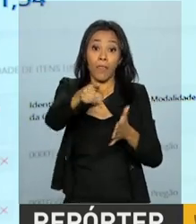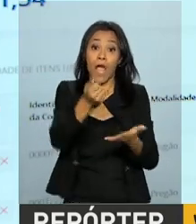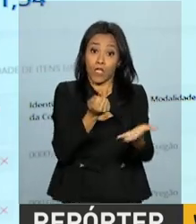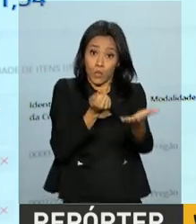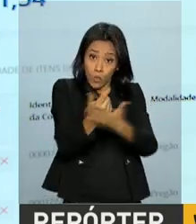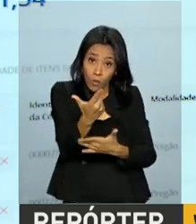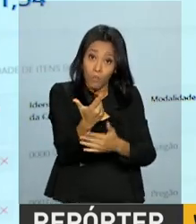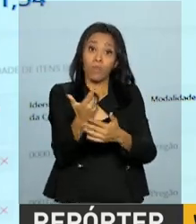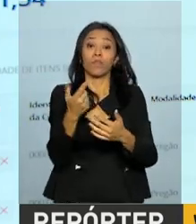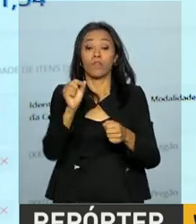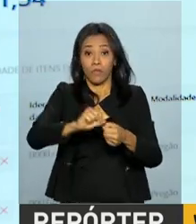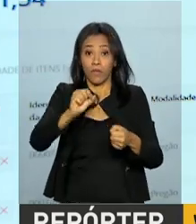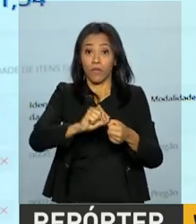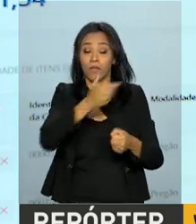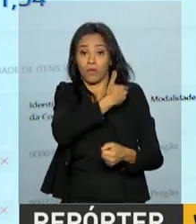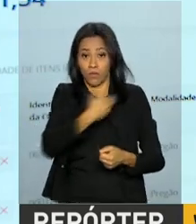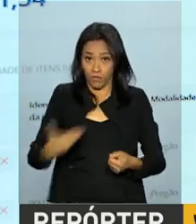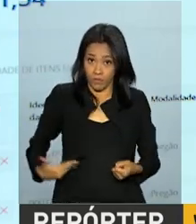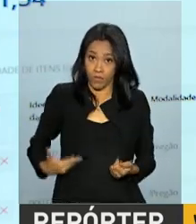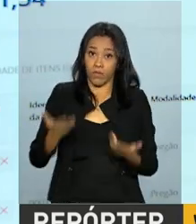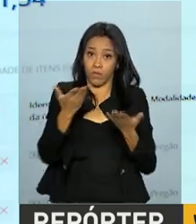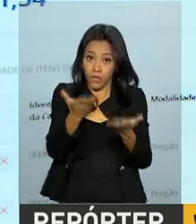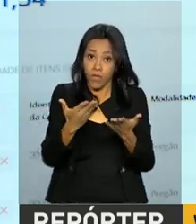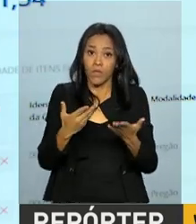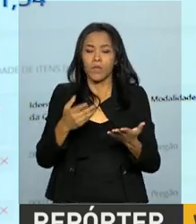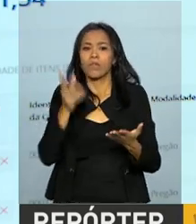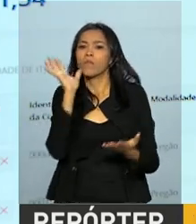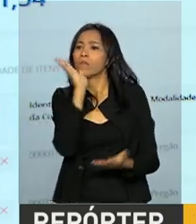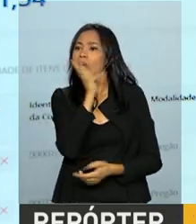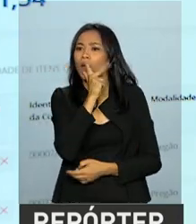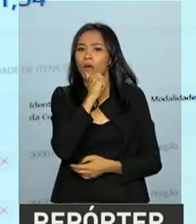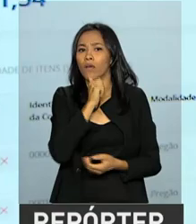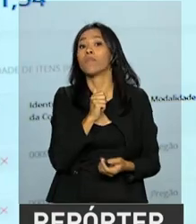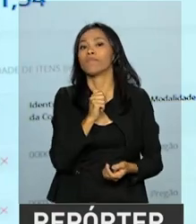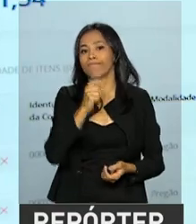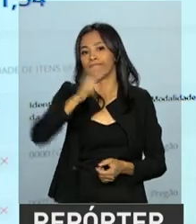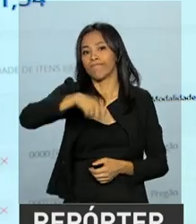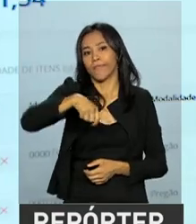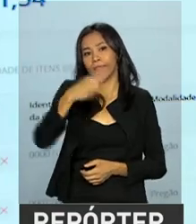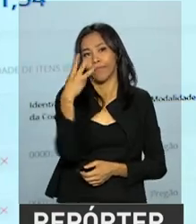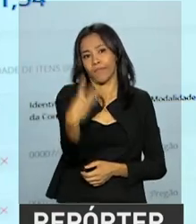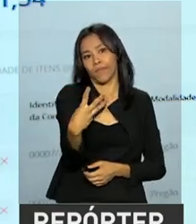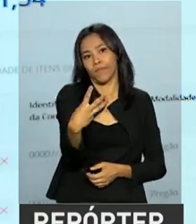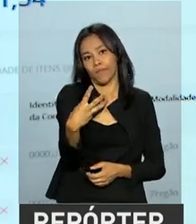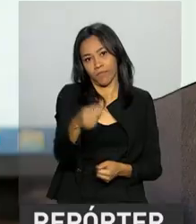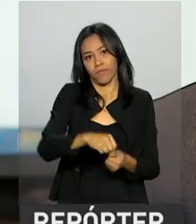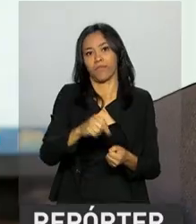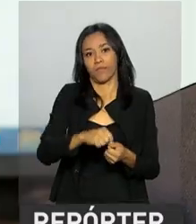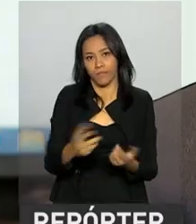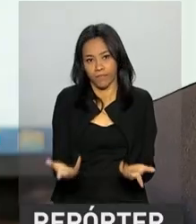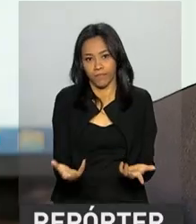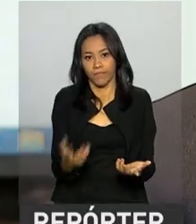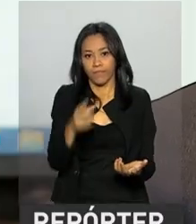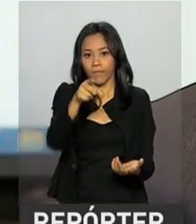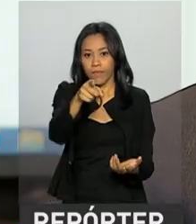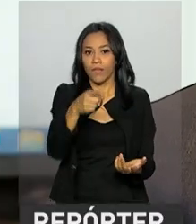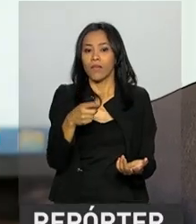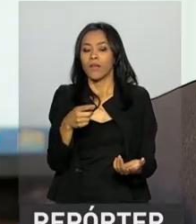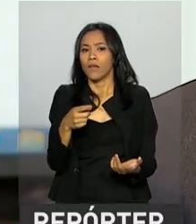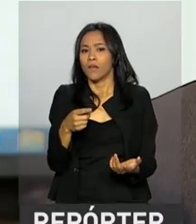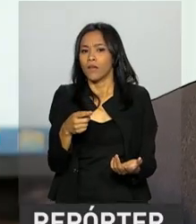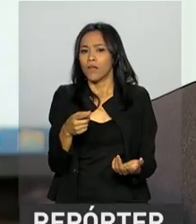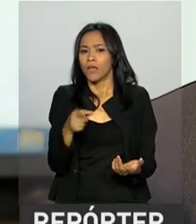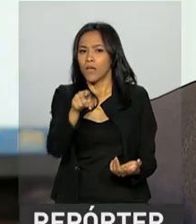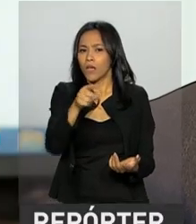pelo governo de equipamentos e produtos chegavam a demorar até três meses para serem realizadas porque o painel de preços faz